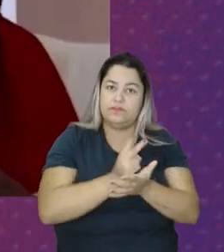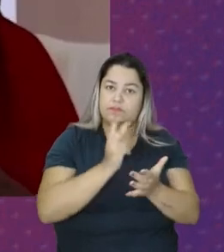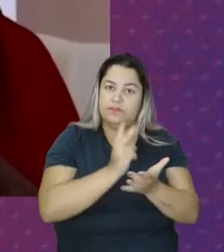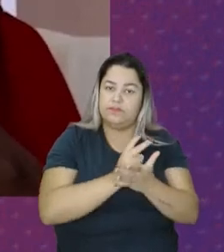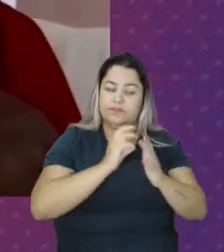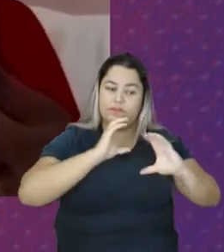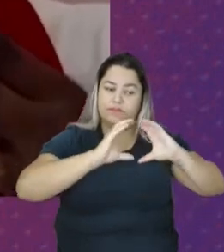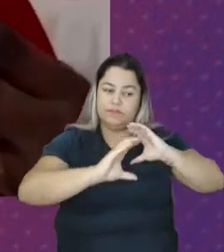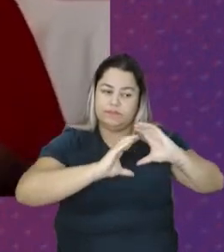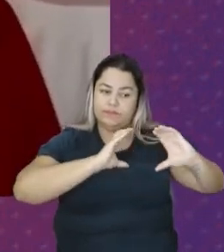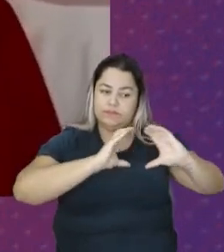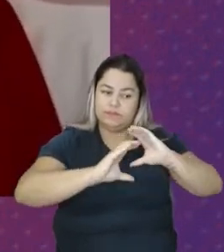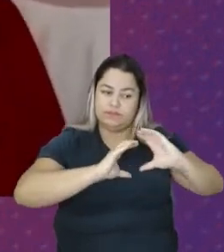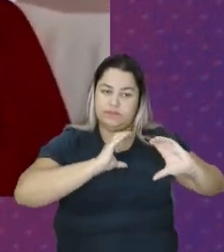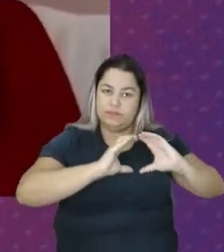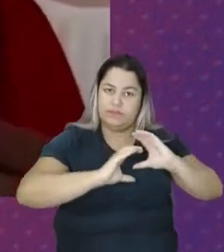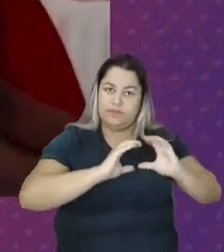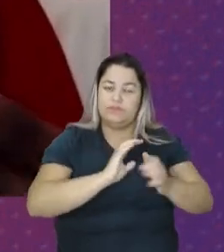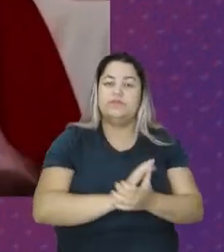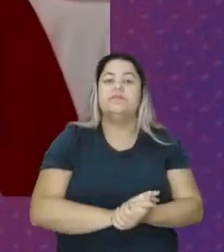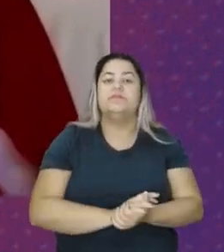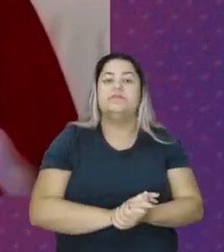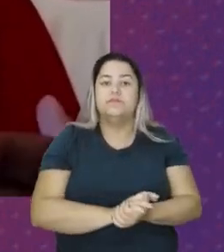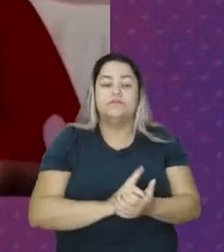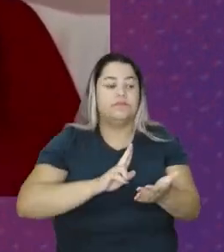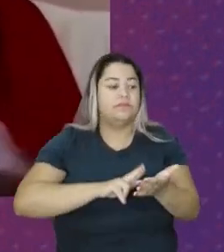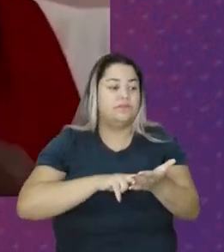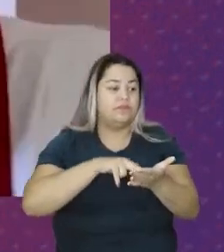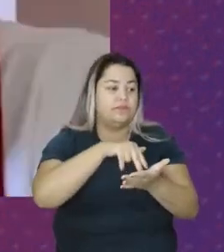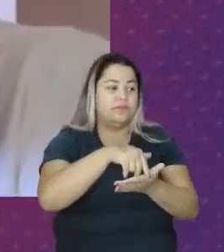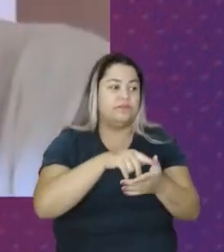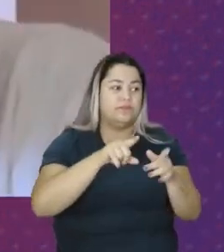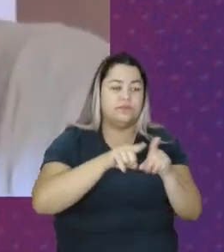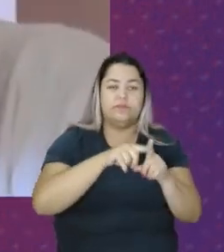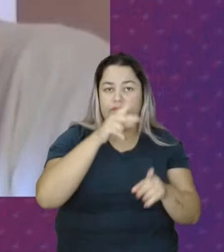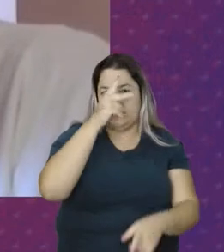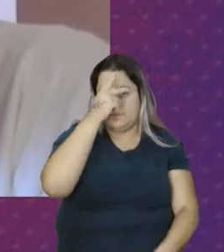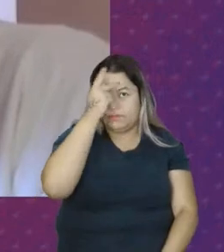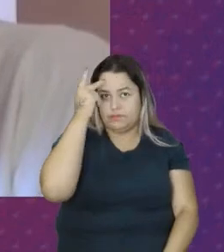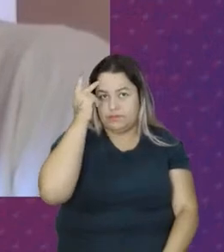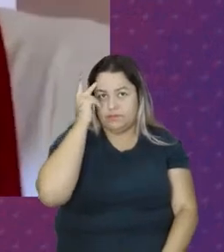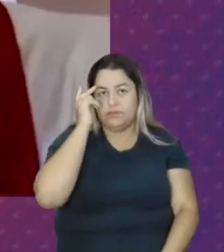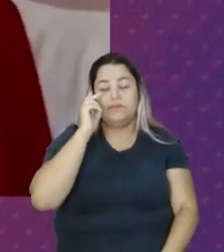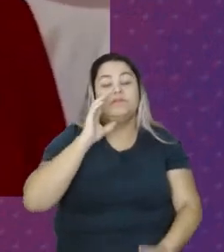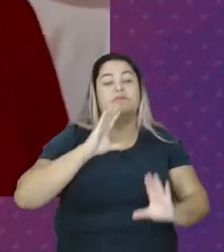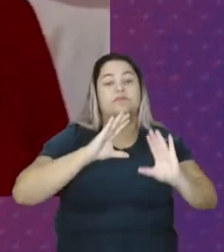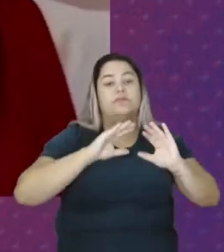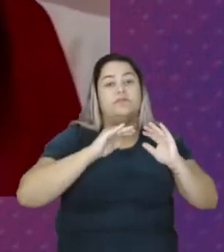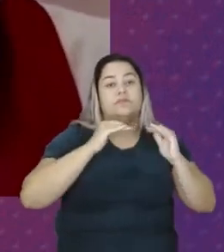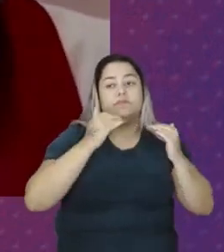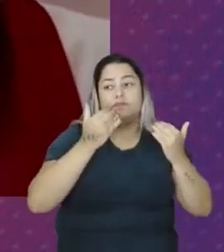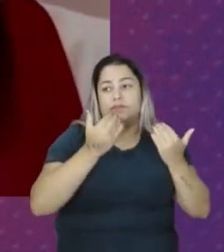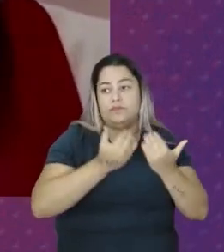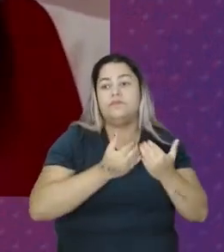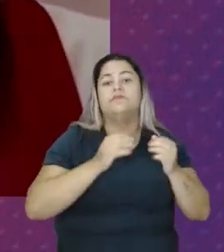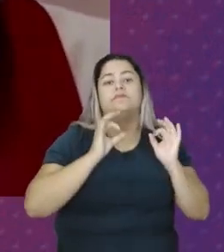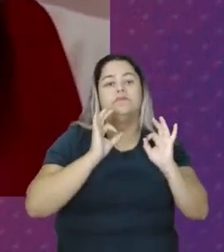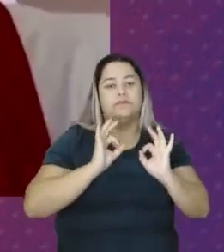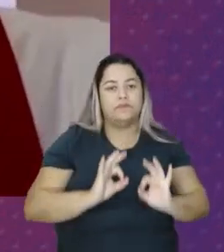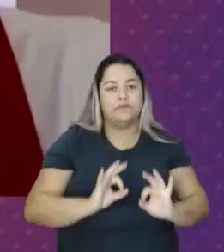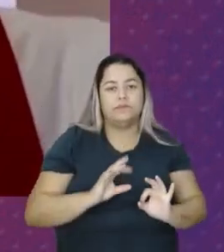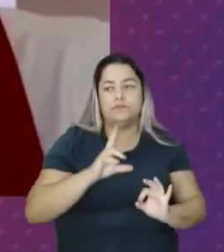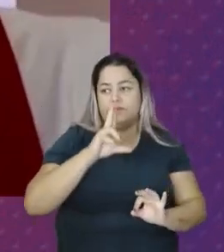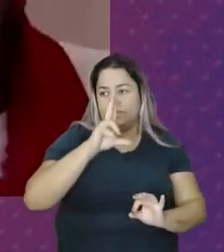comunicação, a entrada, a permanência das pessoas nos meios de comunicação de forma positiva,